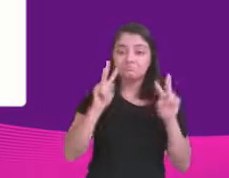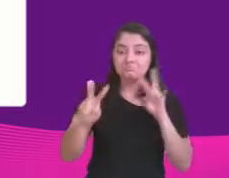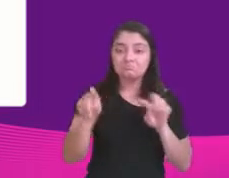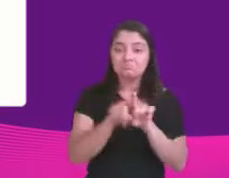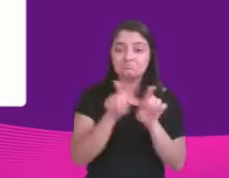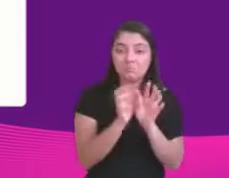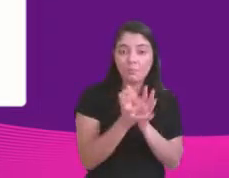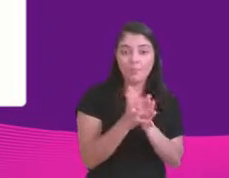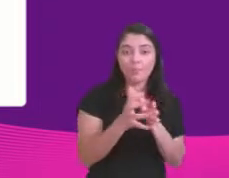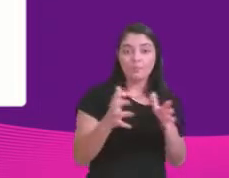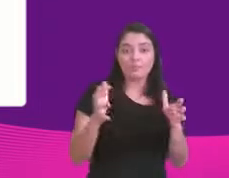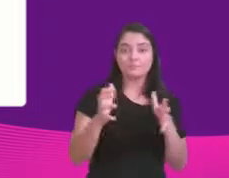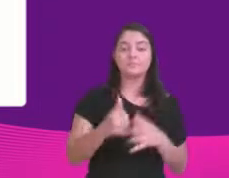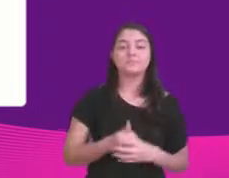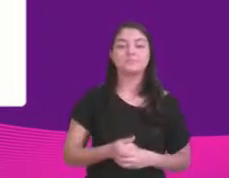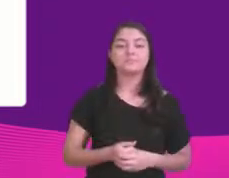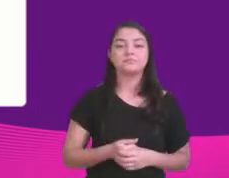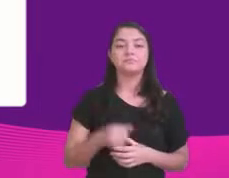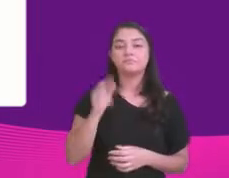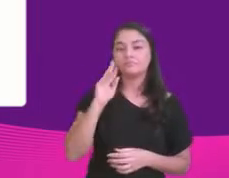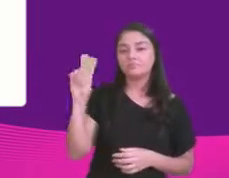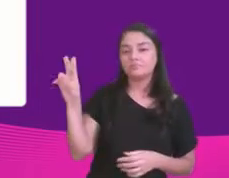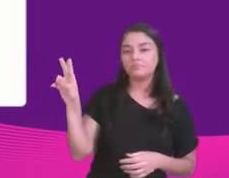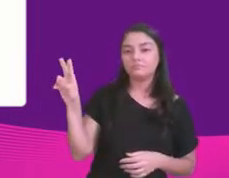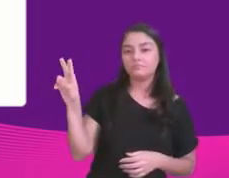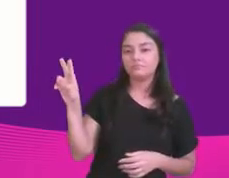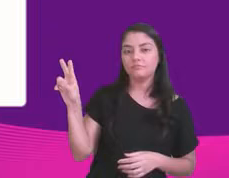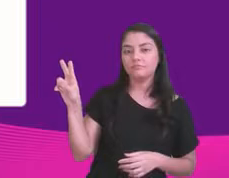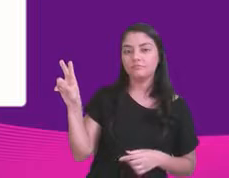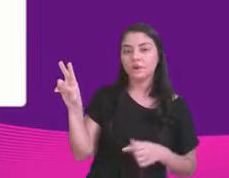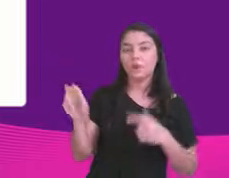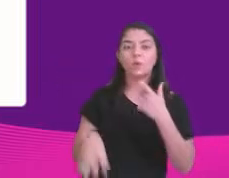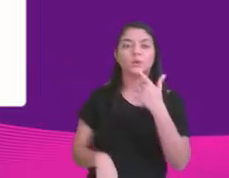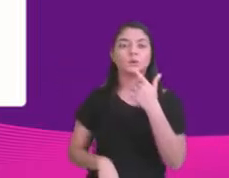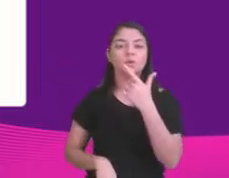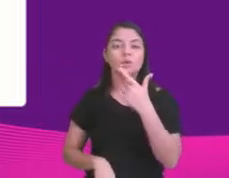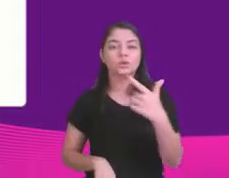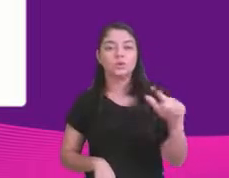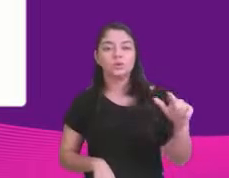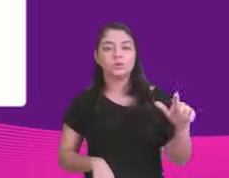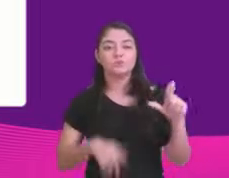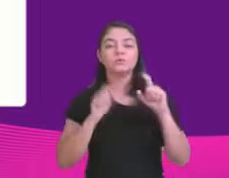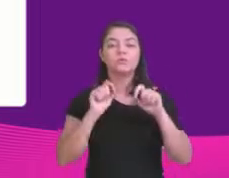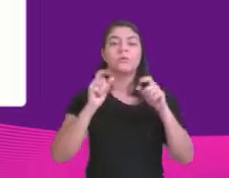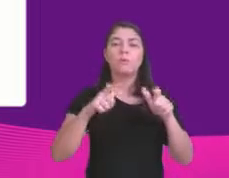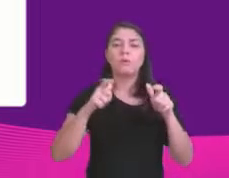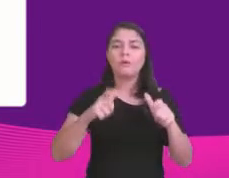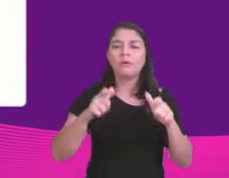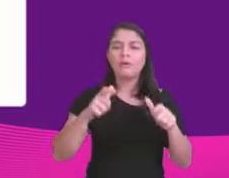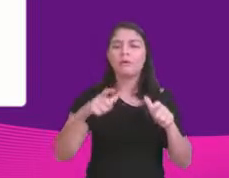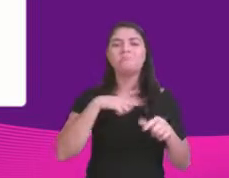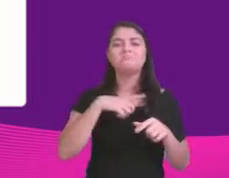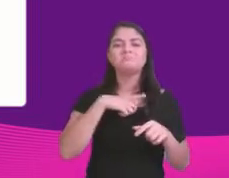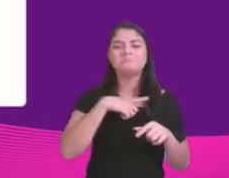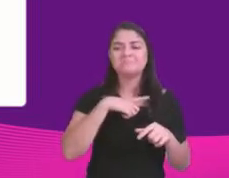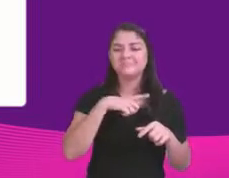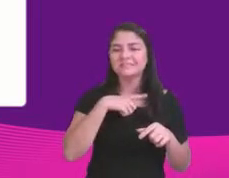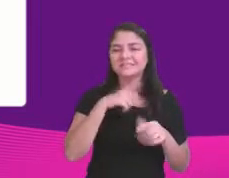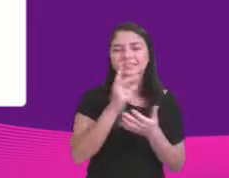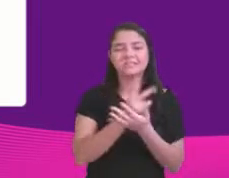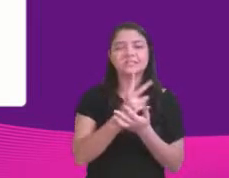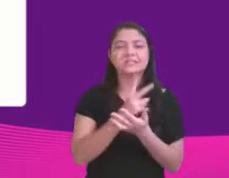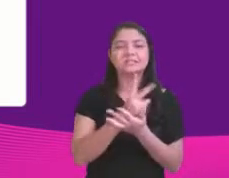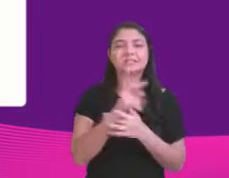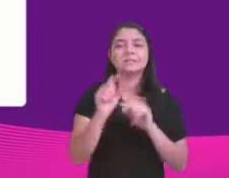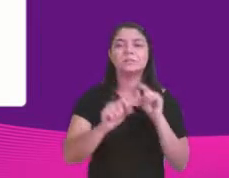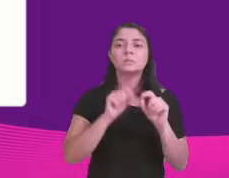e de baço. Esse é um outro caso também que é um local muito comum, a aumentectomia muitas vezes é